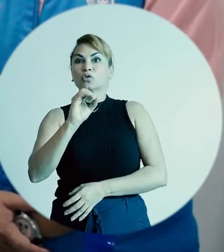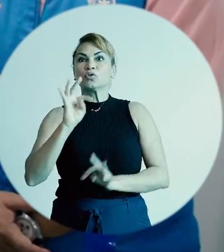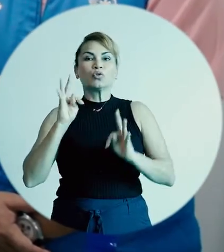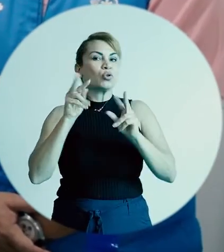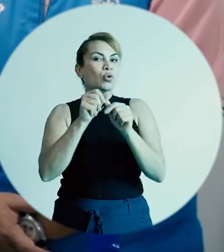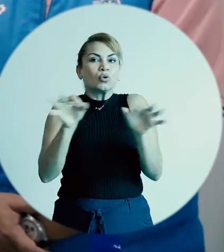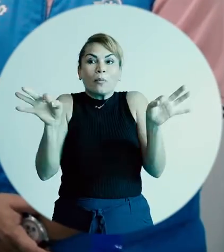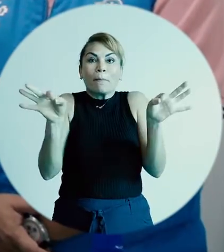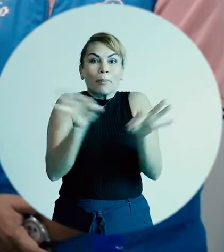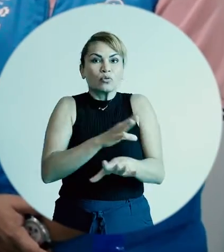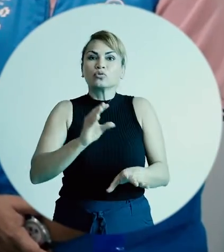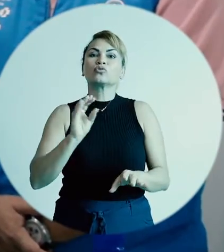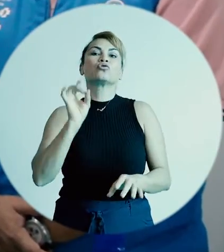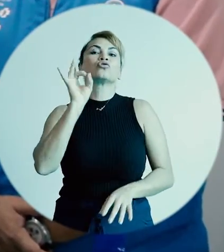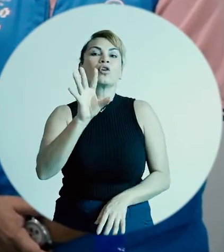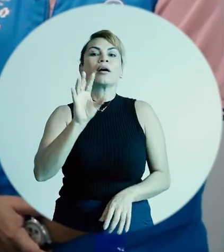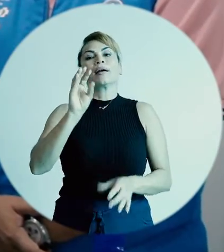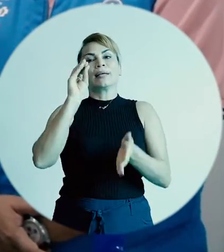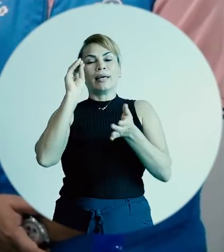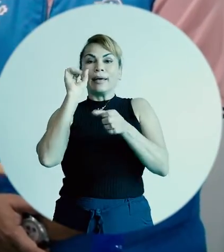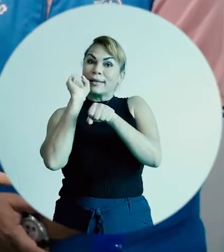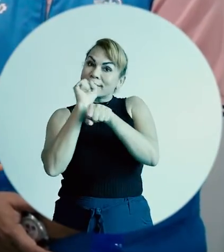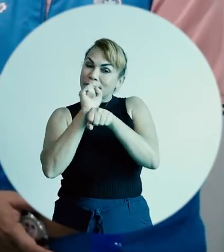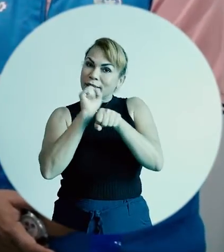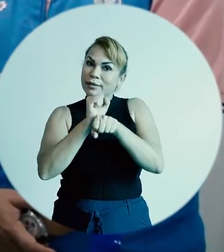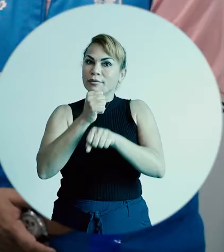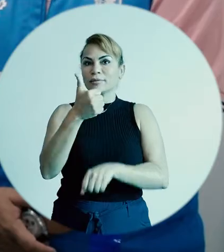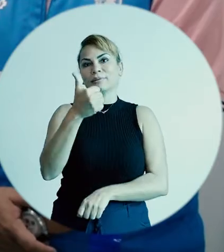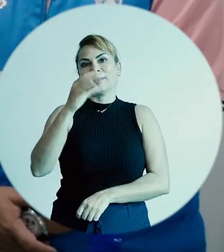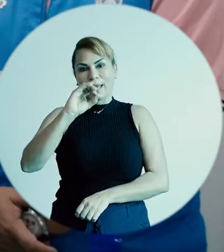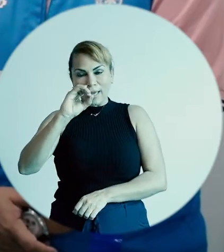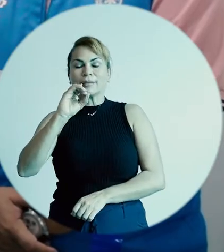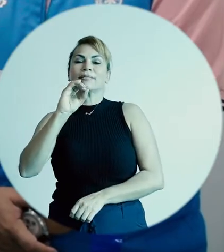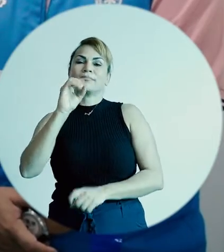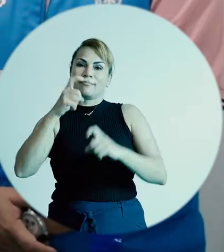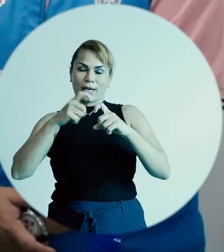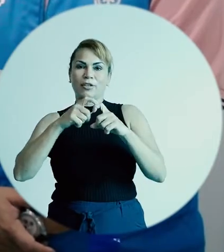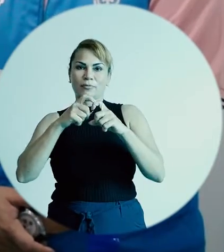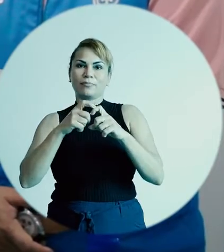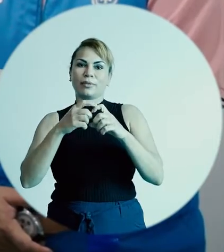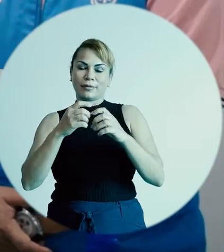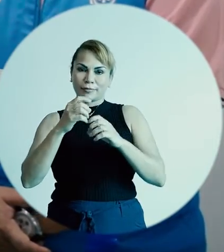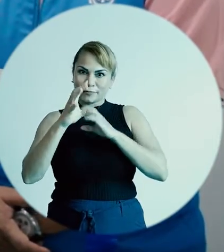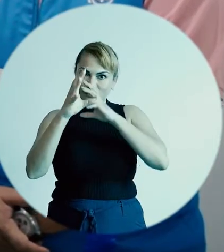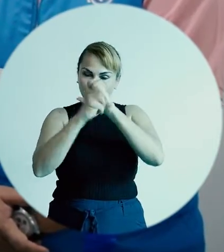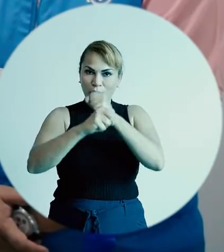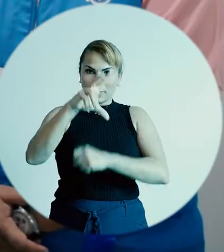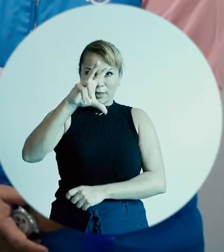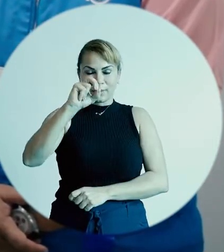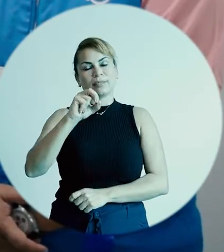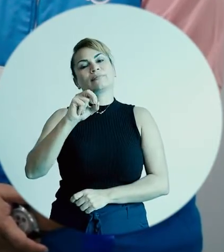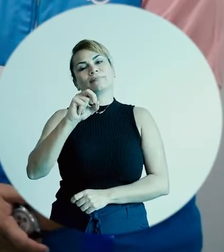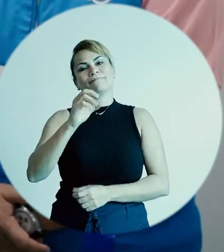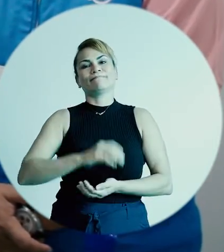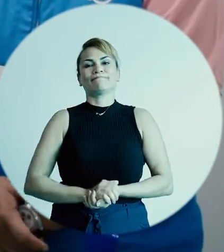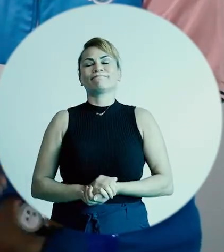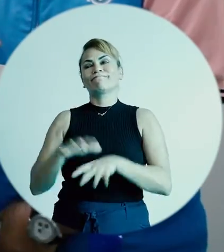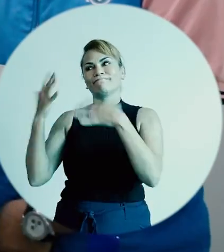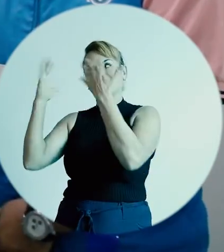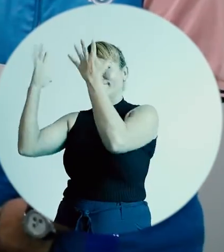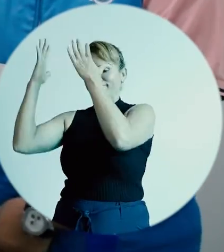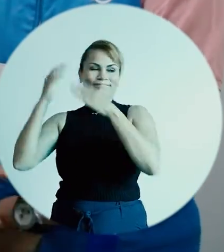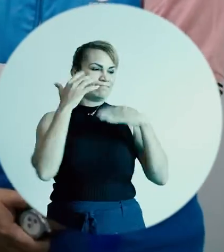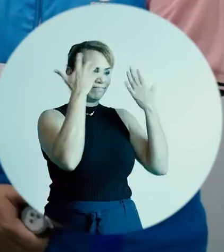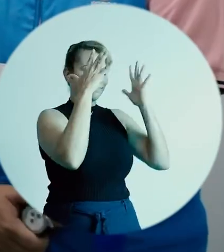equipamentos e com todos os profissionais, exceto os médicos, aguardando só médico para que comecem a funcionar. Então, atitude muito louvável. Muito obrigado,